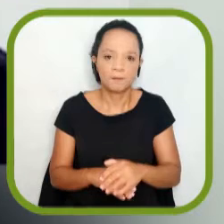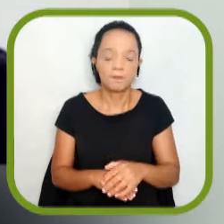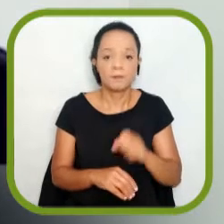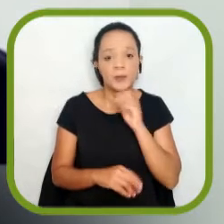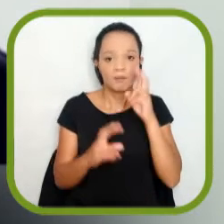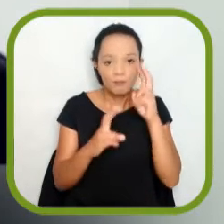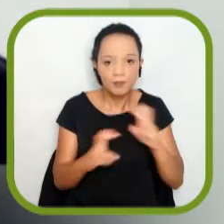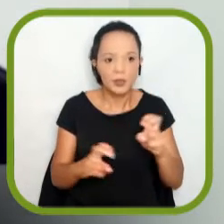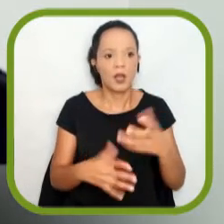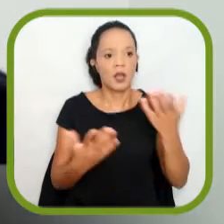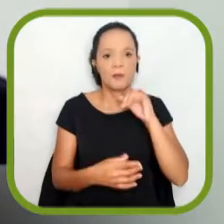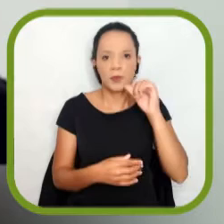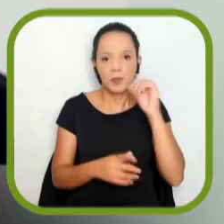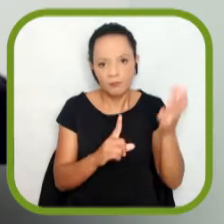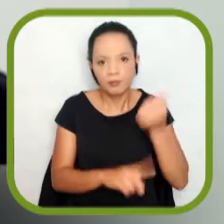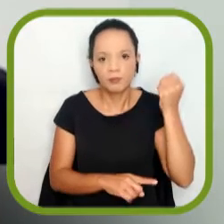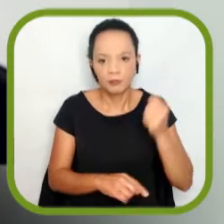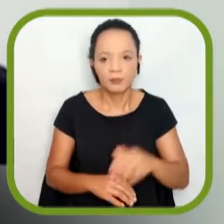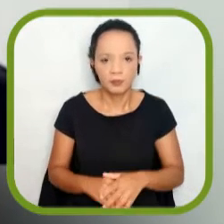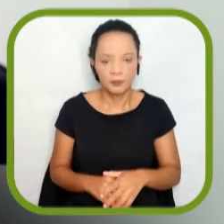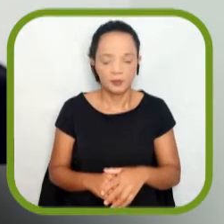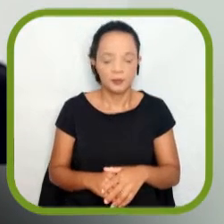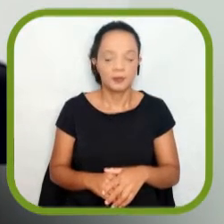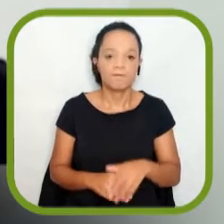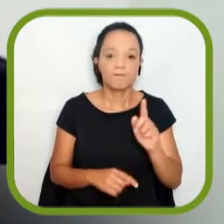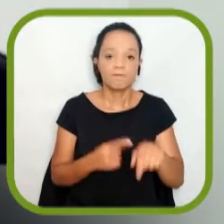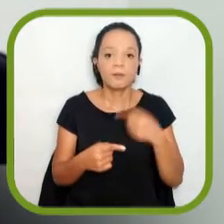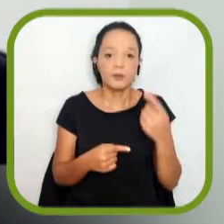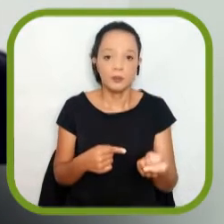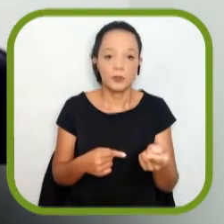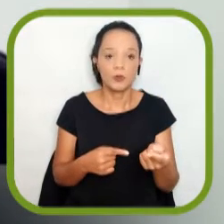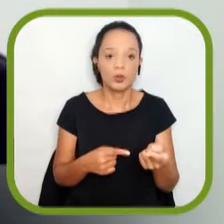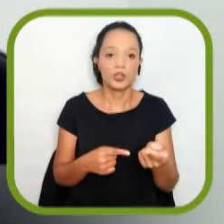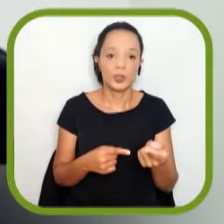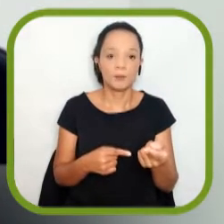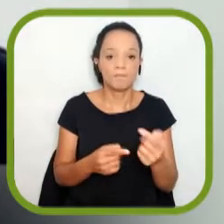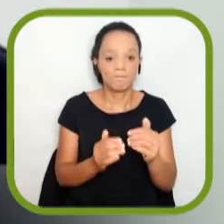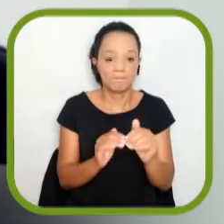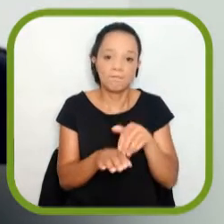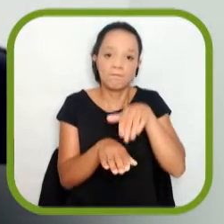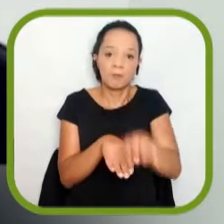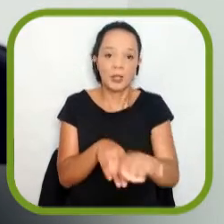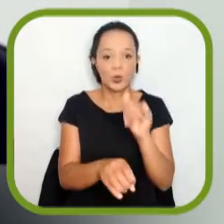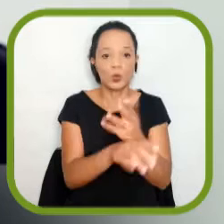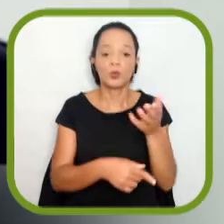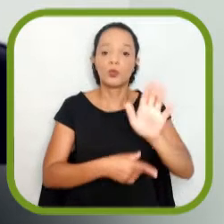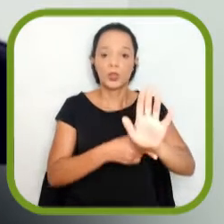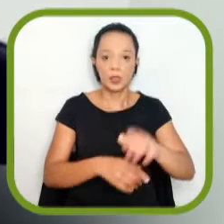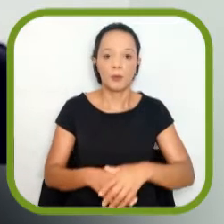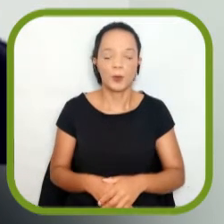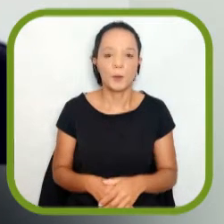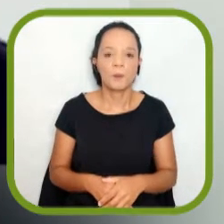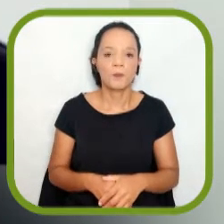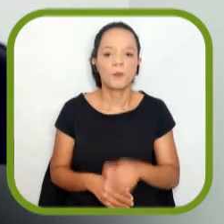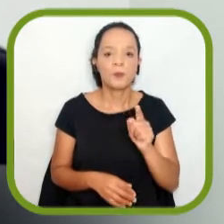conquistar e que se vai descobrindo que estava por conquistar. E que depois é um passo que se vai dar. Por